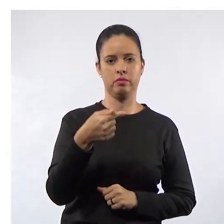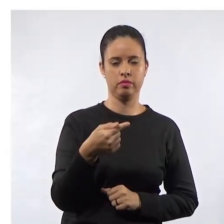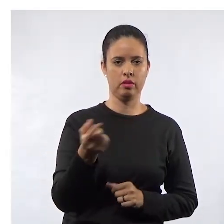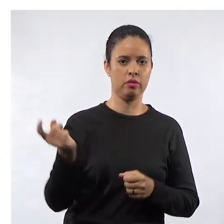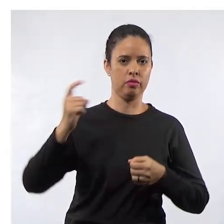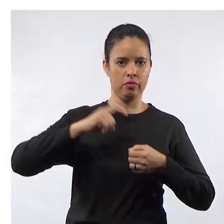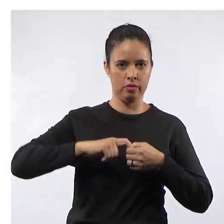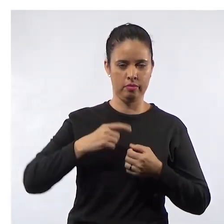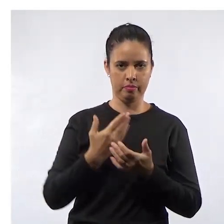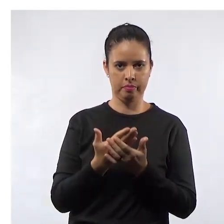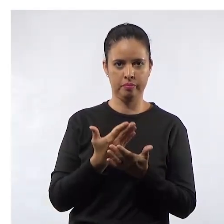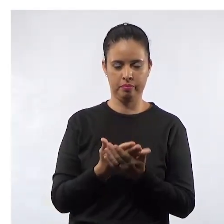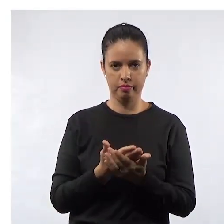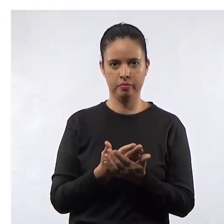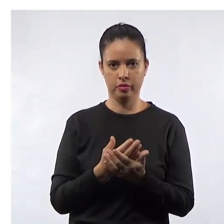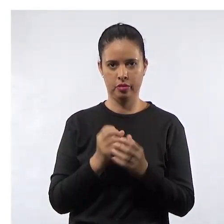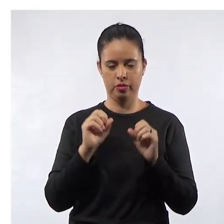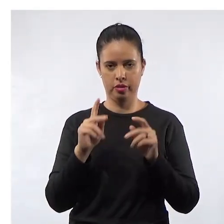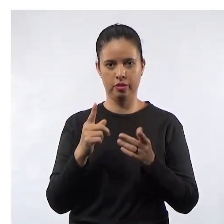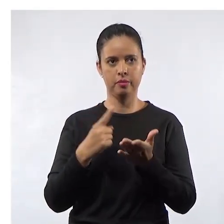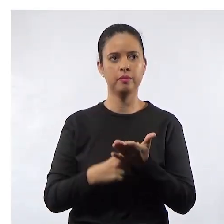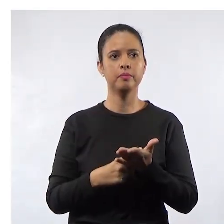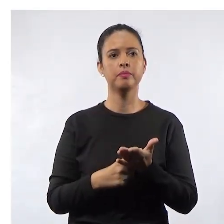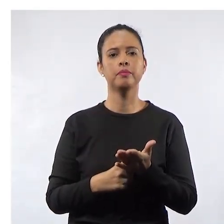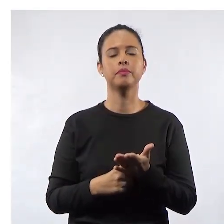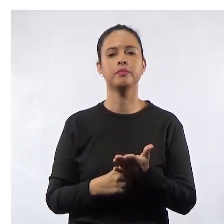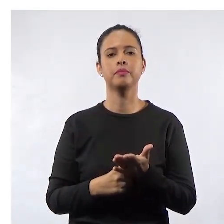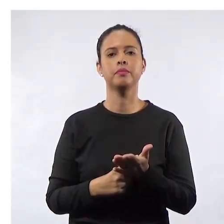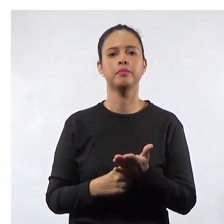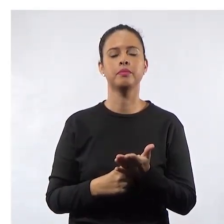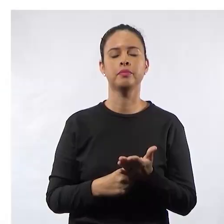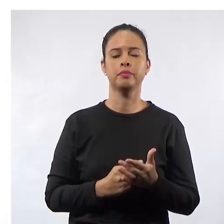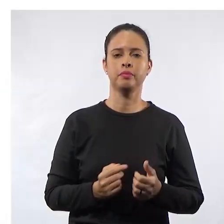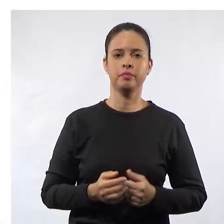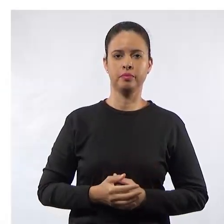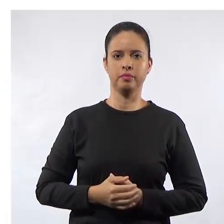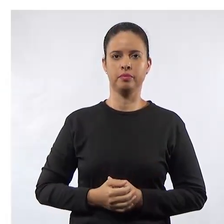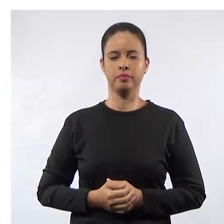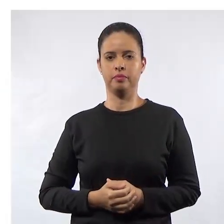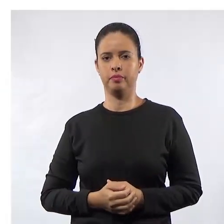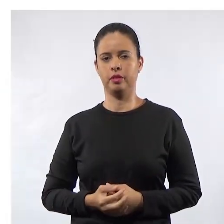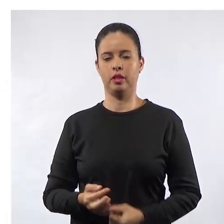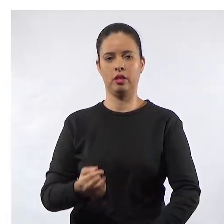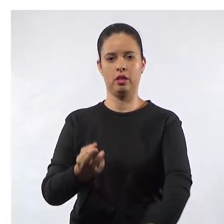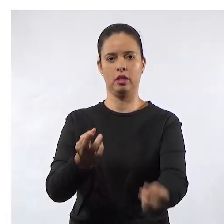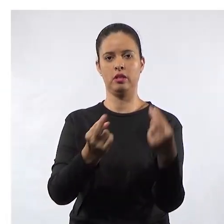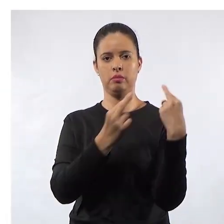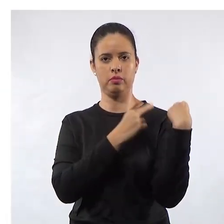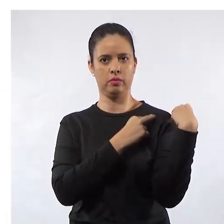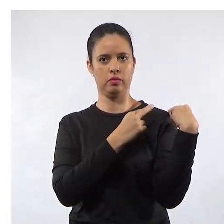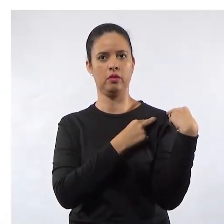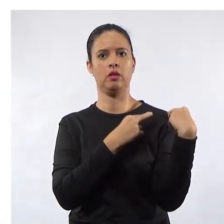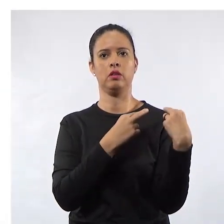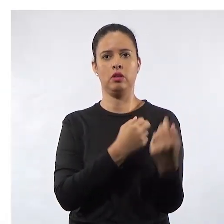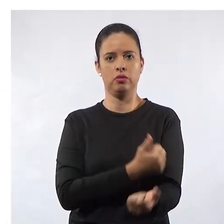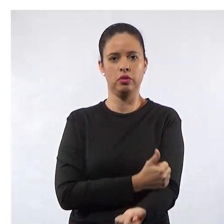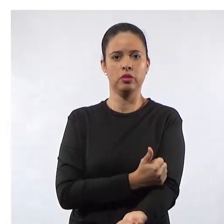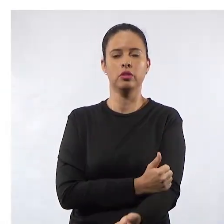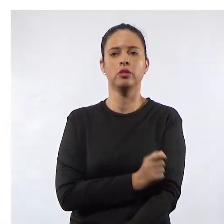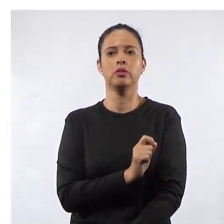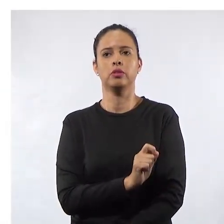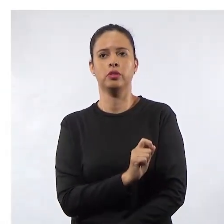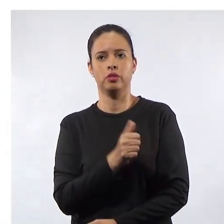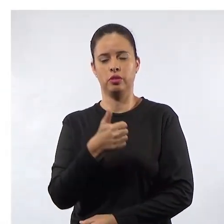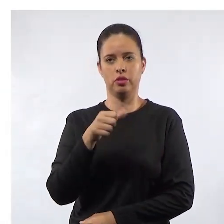17 e volta aqui para nossa aula. Tá combinado? Tô contando com isso, hein? Enquanto a responsabilidade por vício está